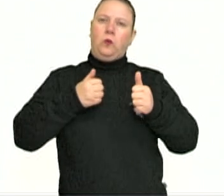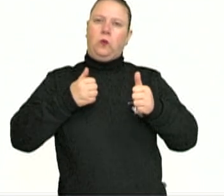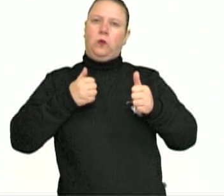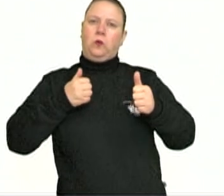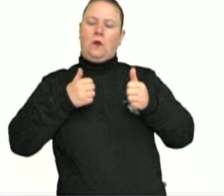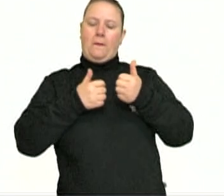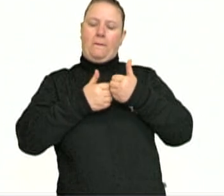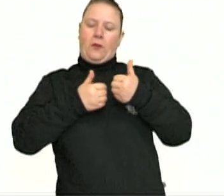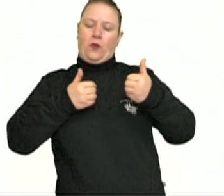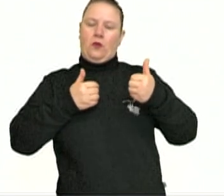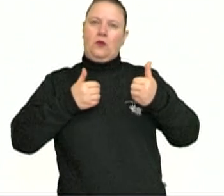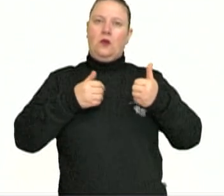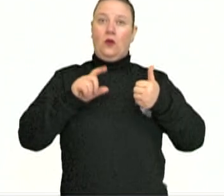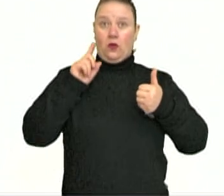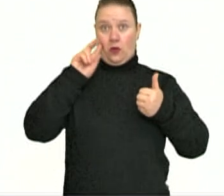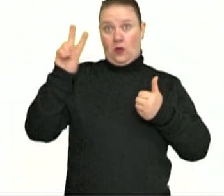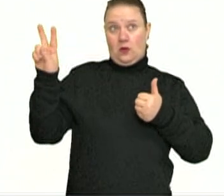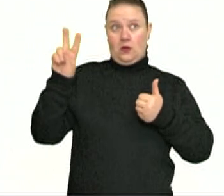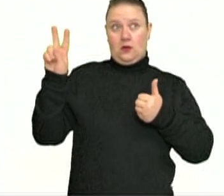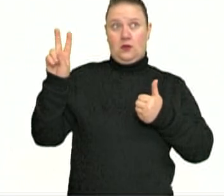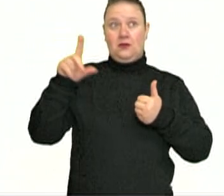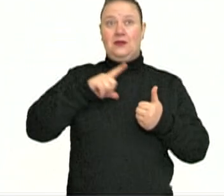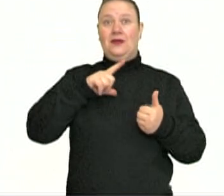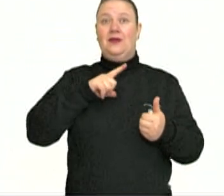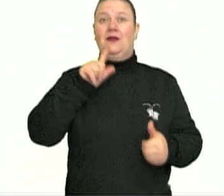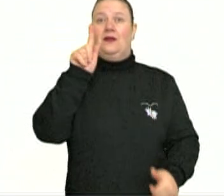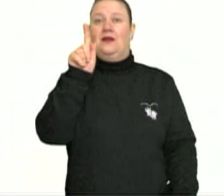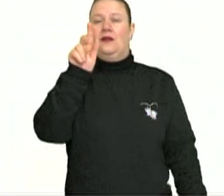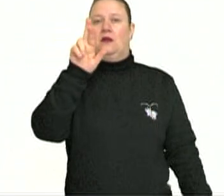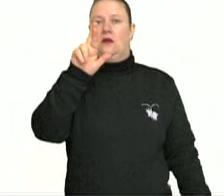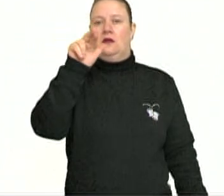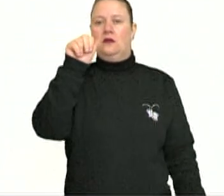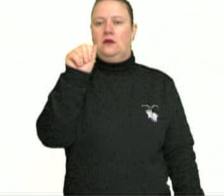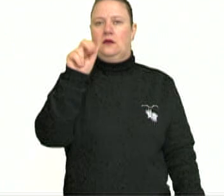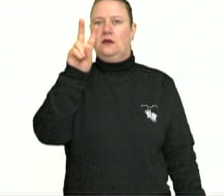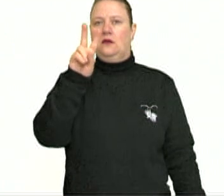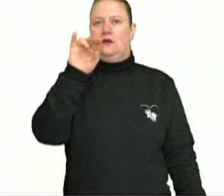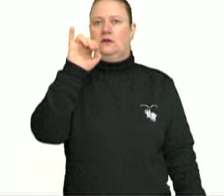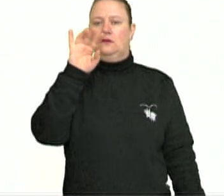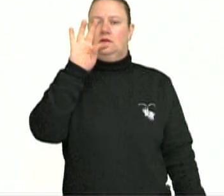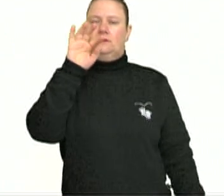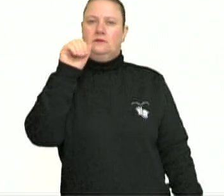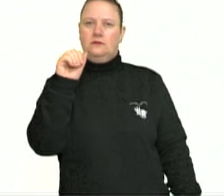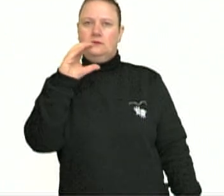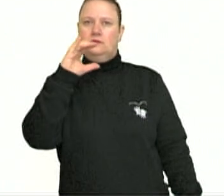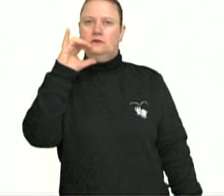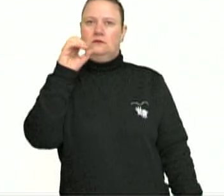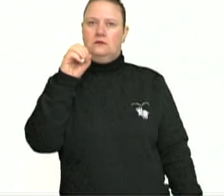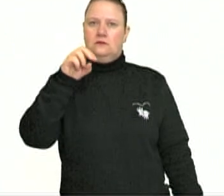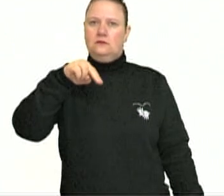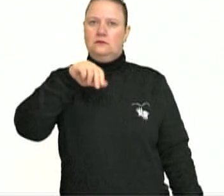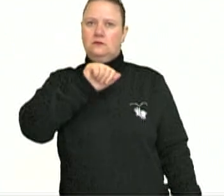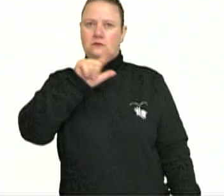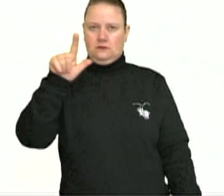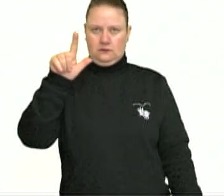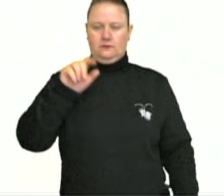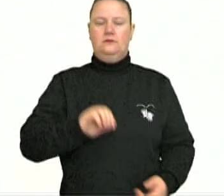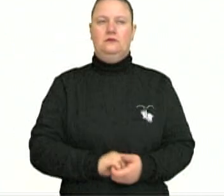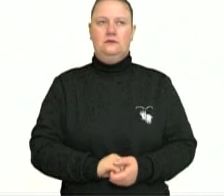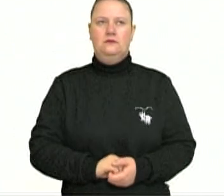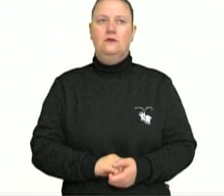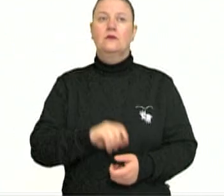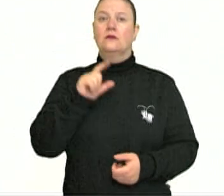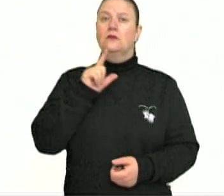com os satélites, é a força gravitacional. Então os satélites giram em torno dos planetas em função da ação da força centrípeta, que